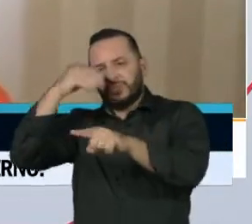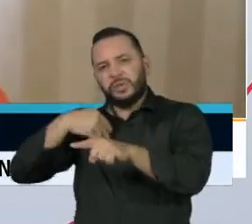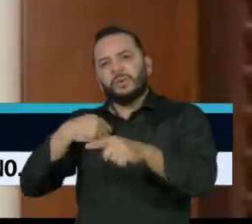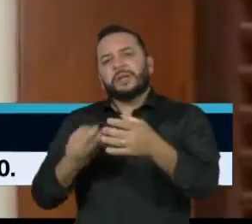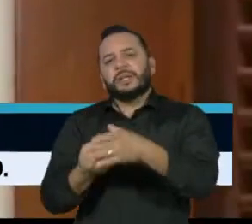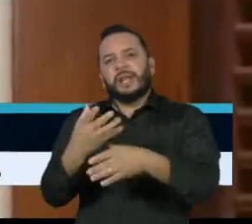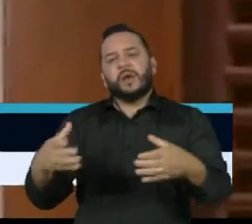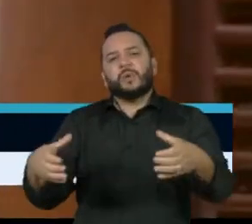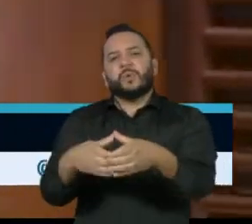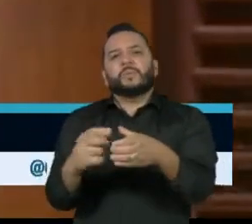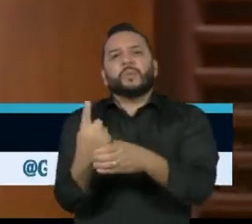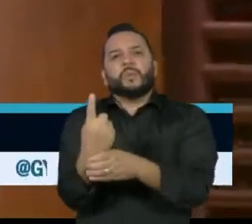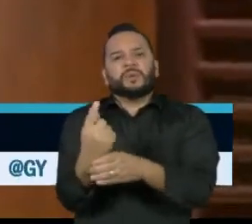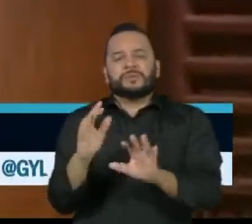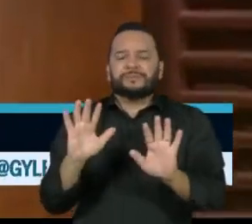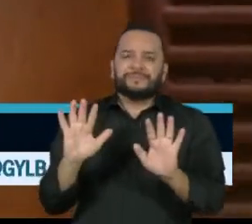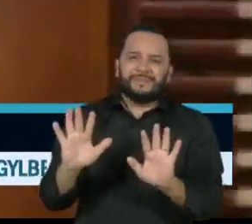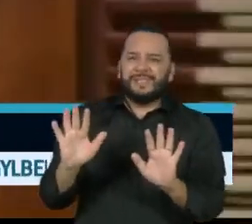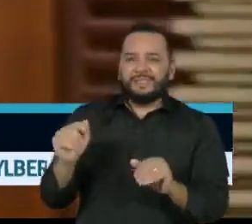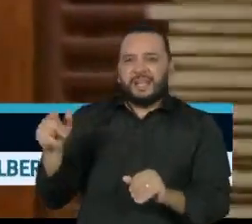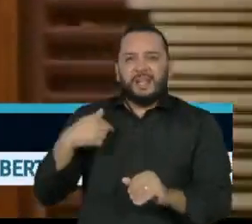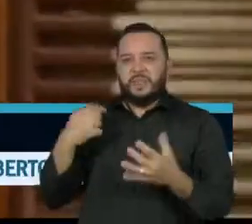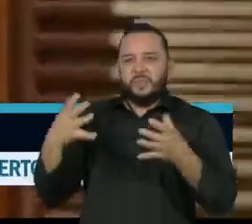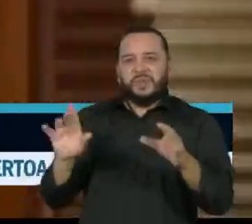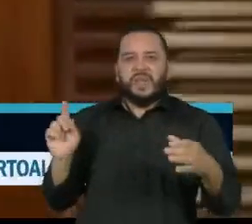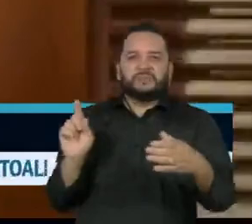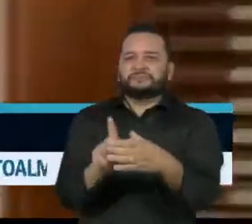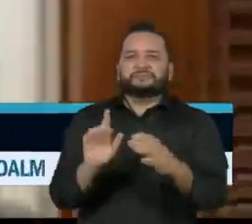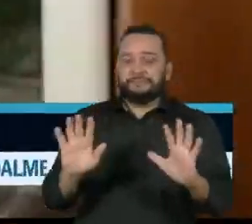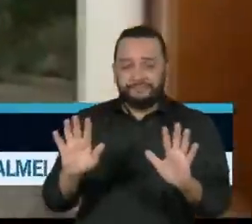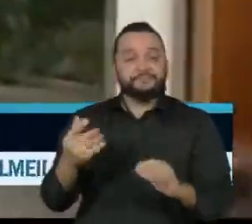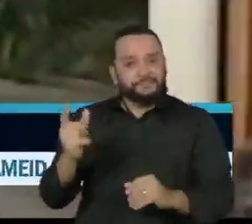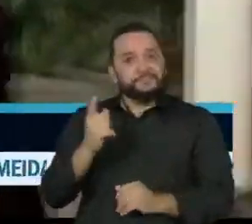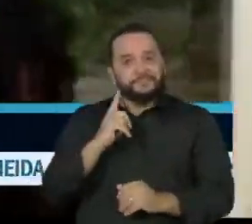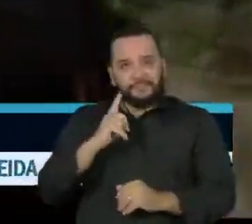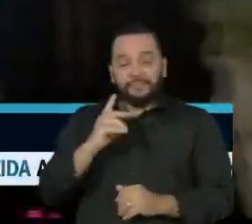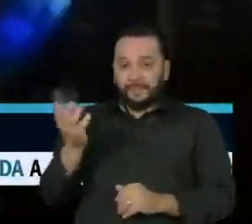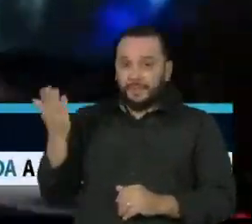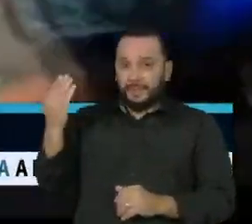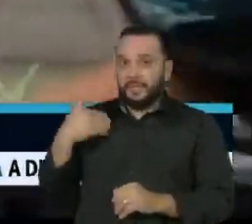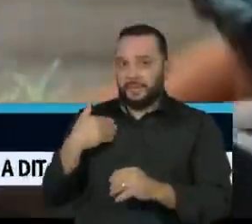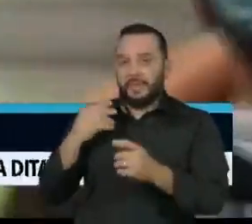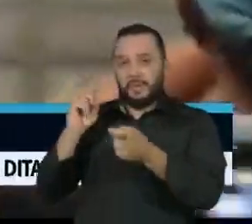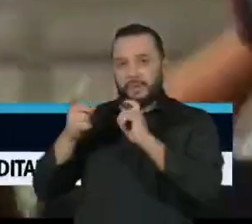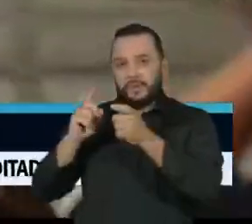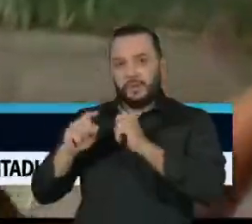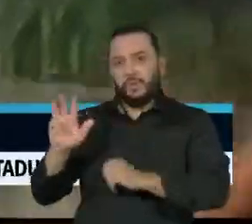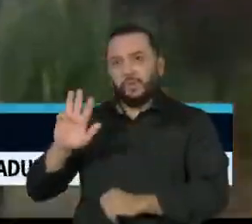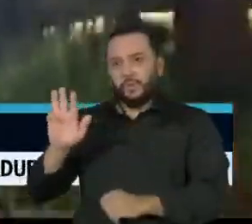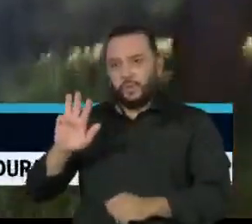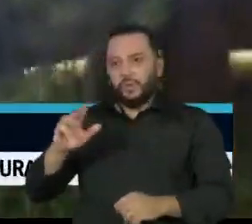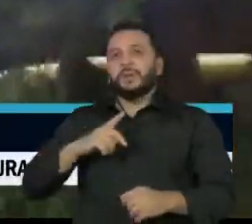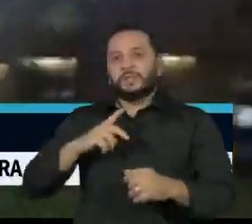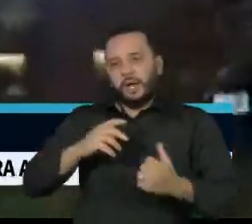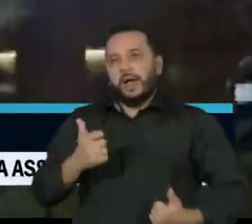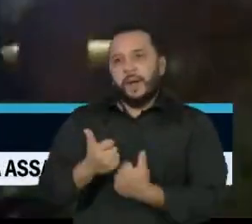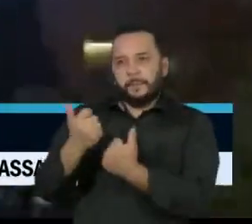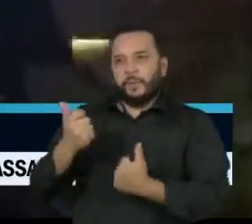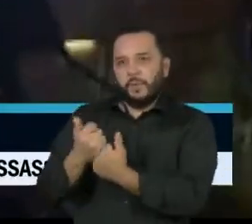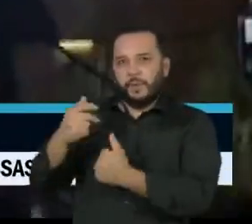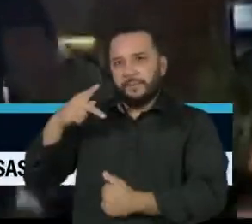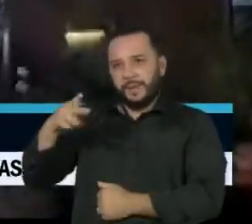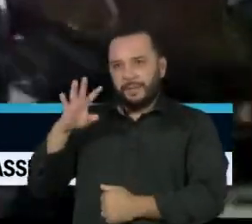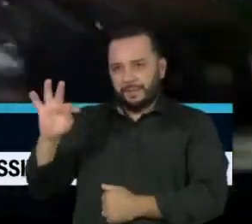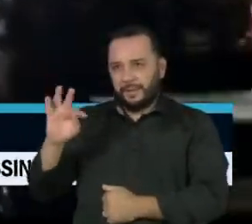própria este ano recentemente parlamentares do partido se reuniram com o ex-presidente Lula e defenderam o apoio ao petista